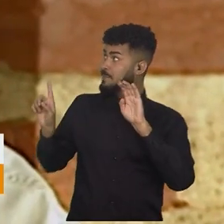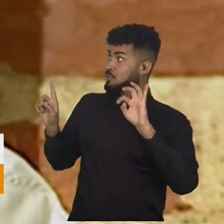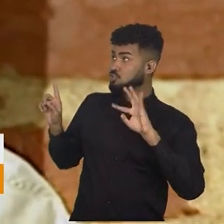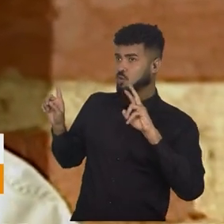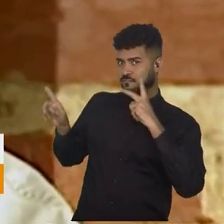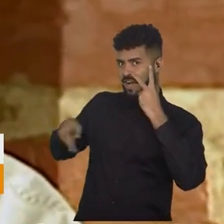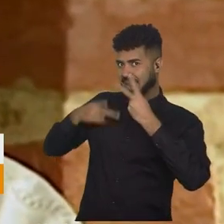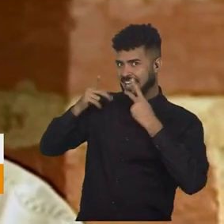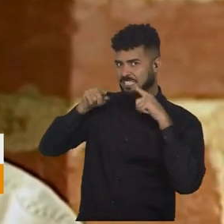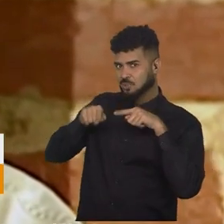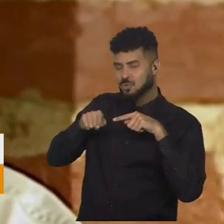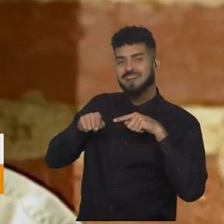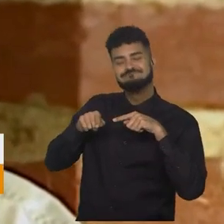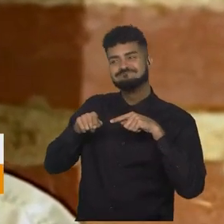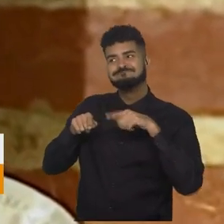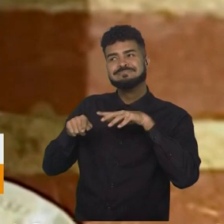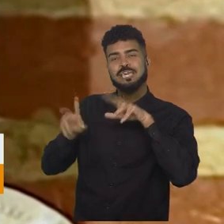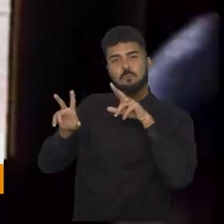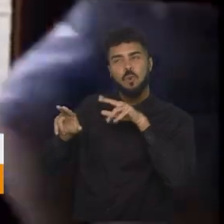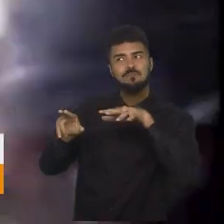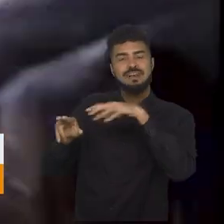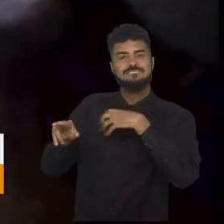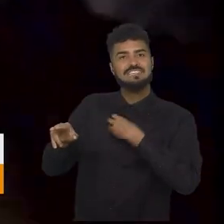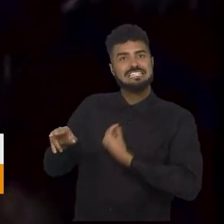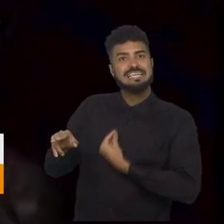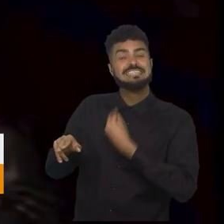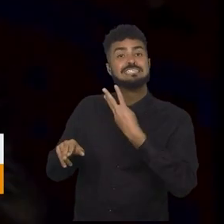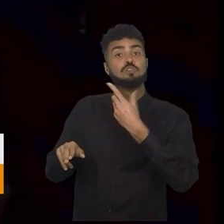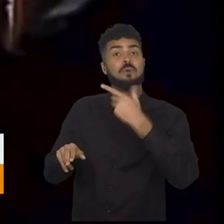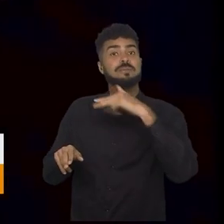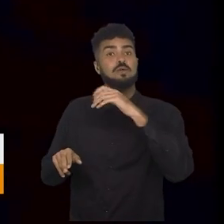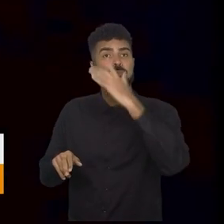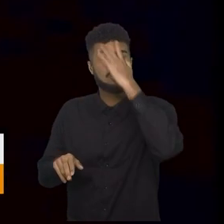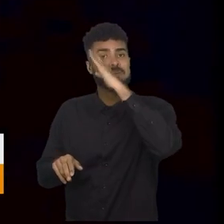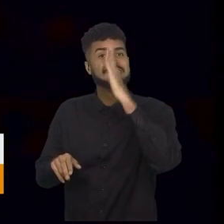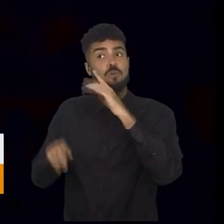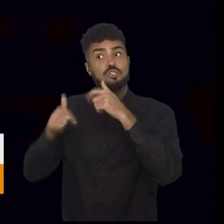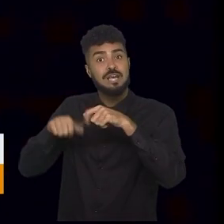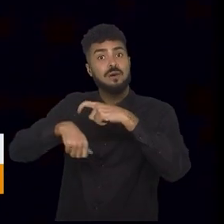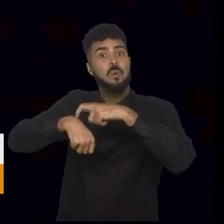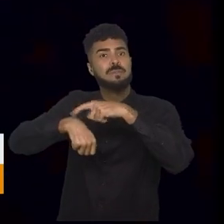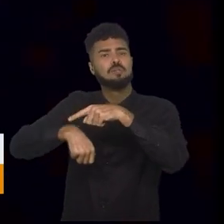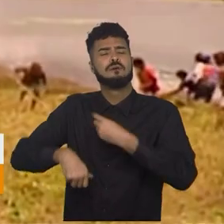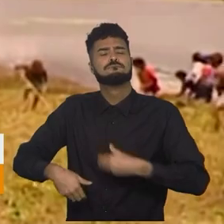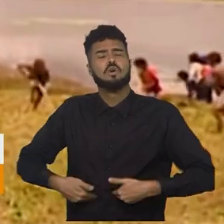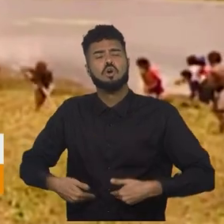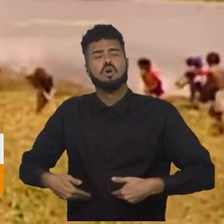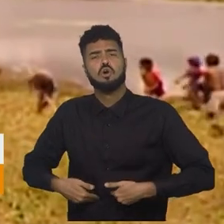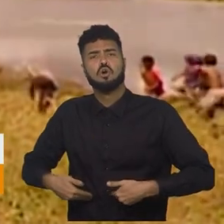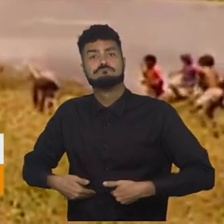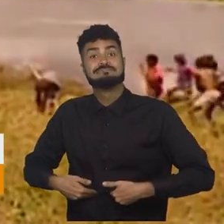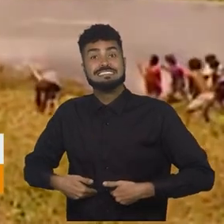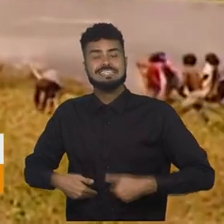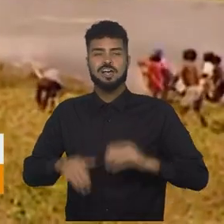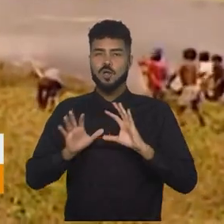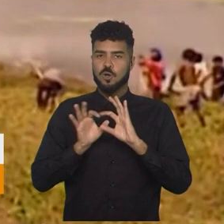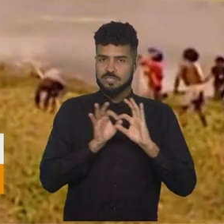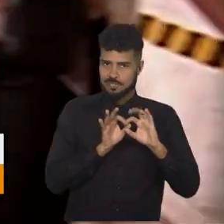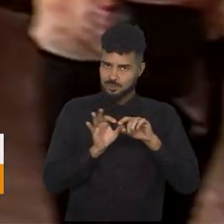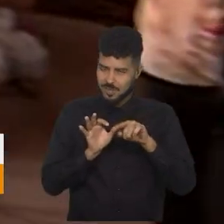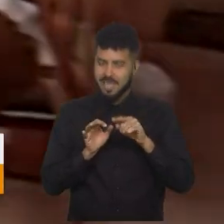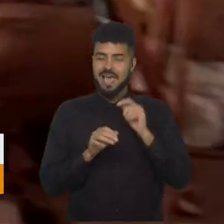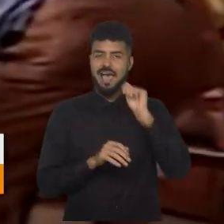Betinho, definiu o drama de 32 milhões de brasileiros que estavam passando fome. Foi nesse contexto que, em abril